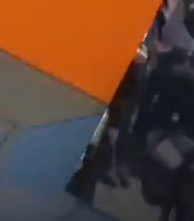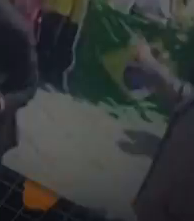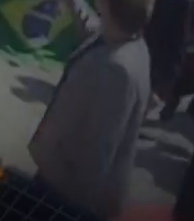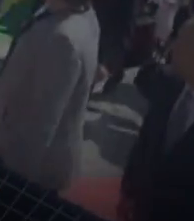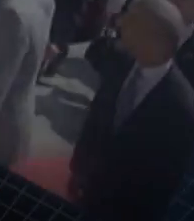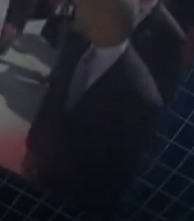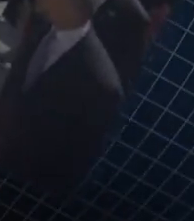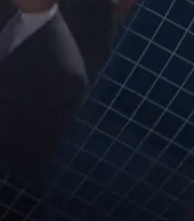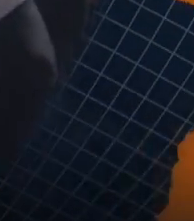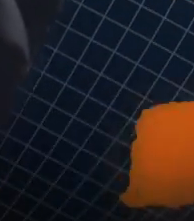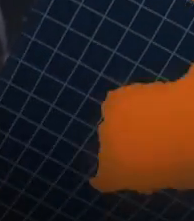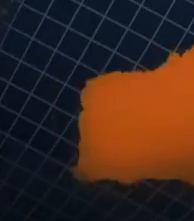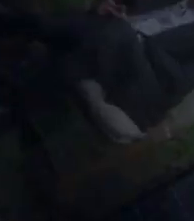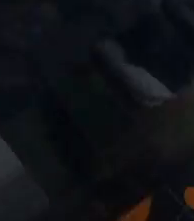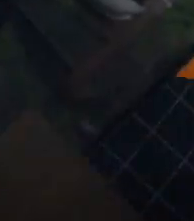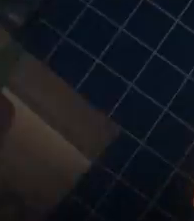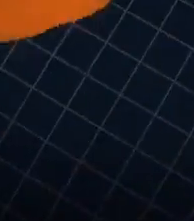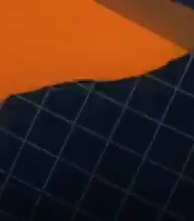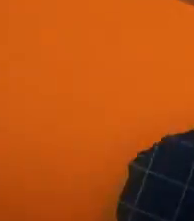Federal